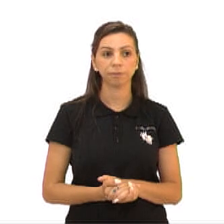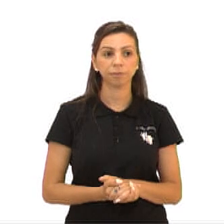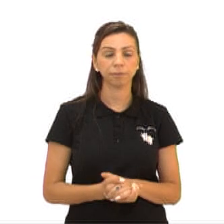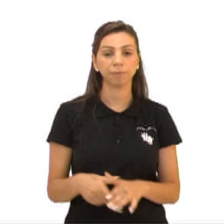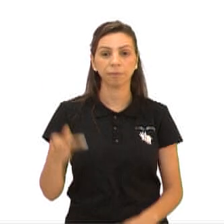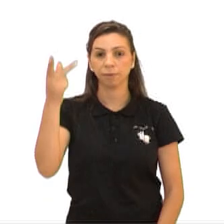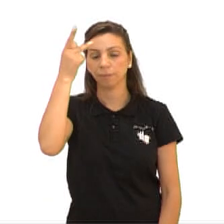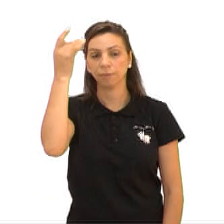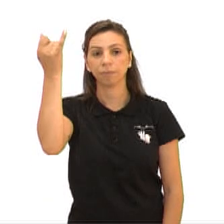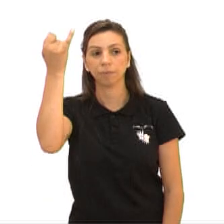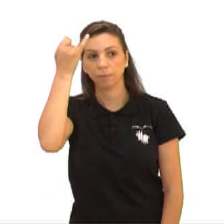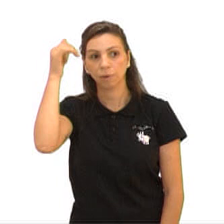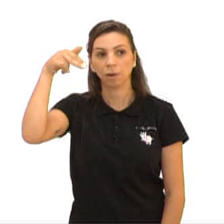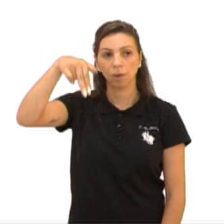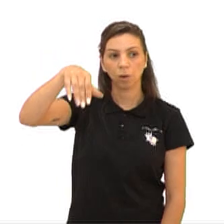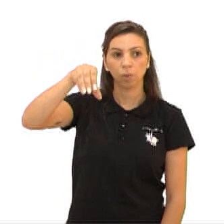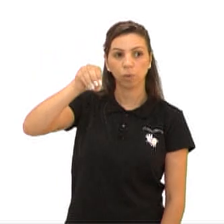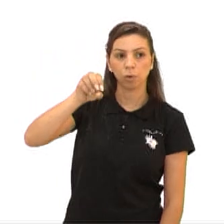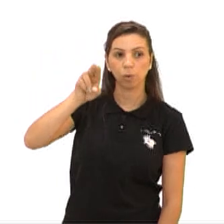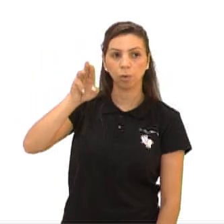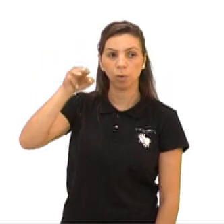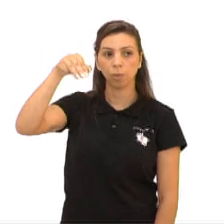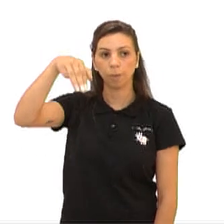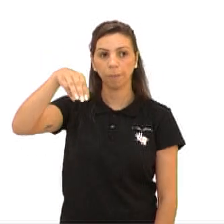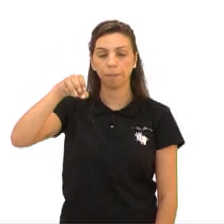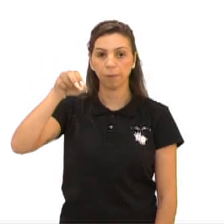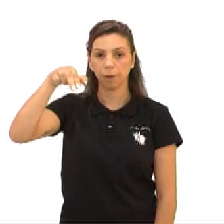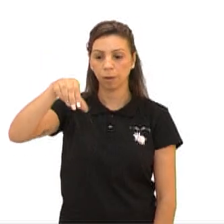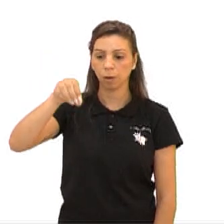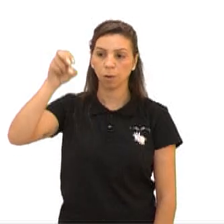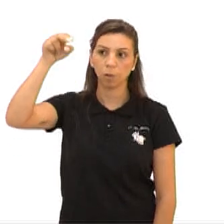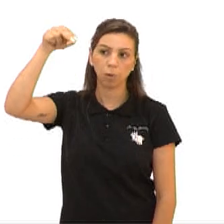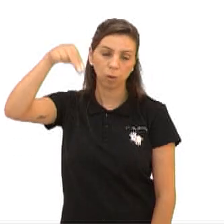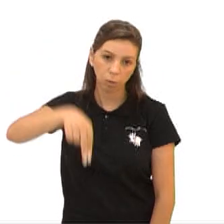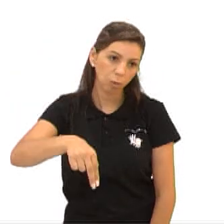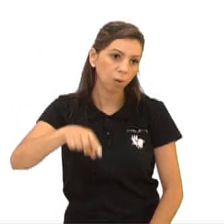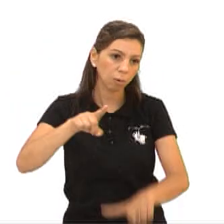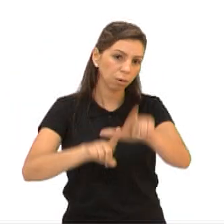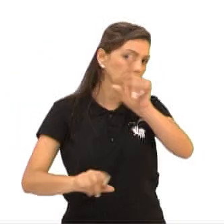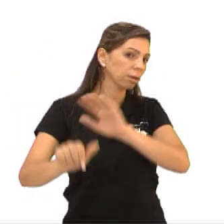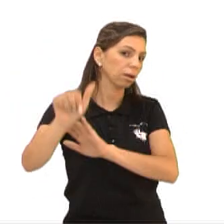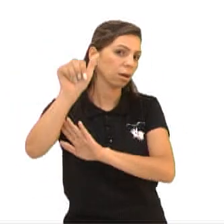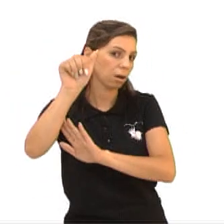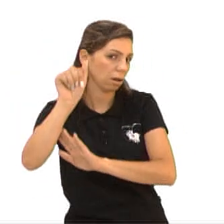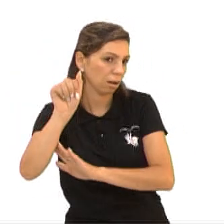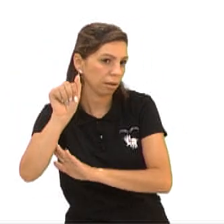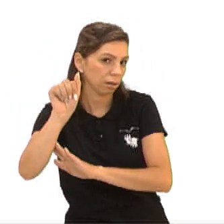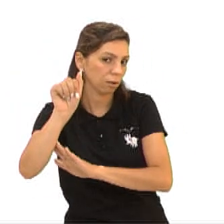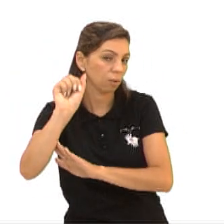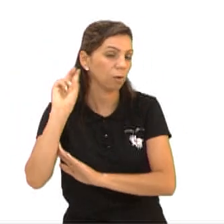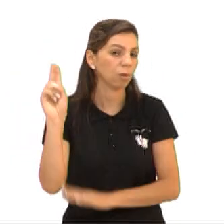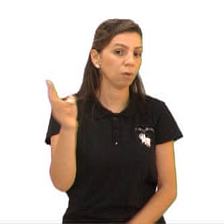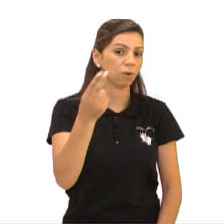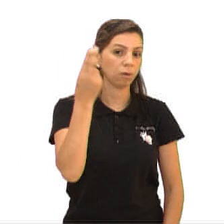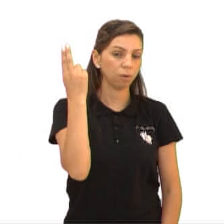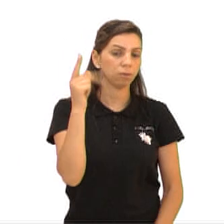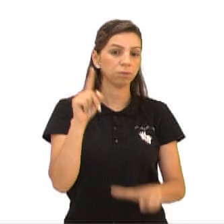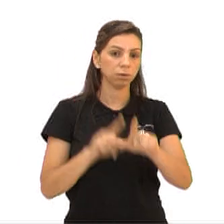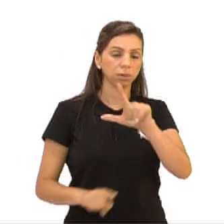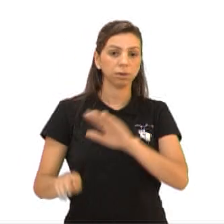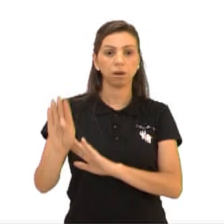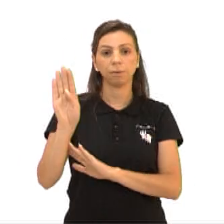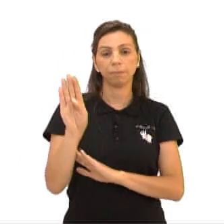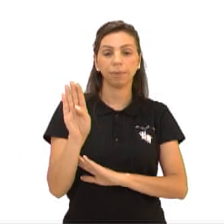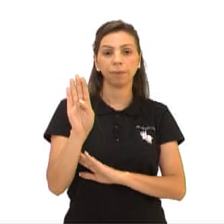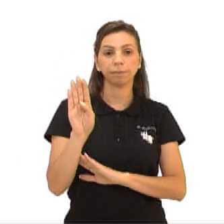Immanuel Kant, o número. Letra A, é passível de conhecimento ao ser humano, dado que sua razão é a que conhece. Ou letra B,